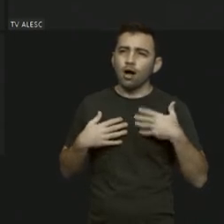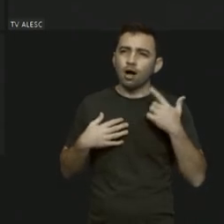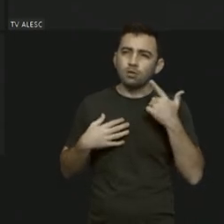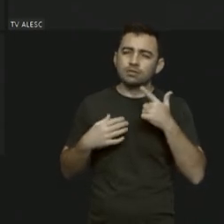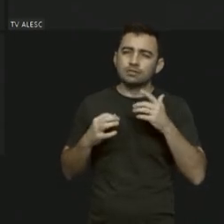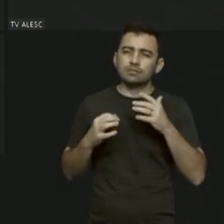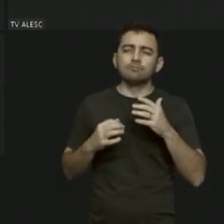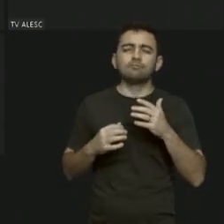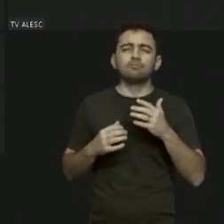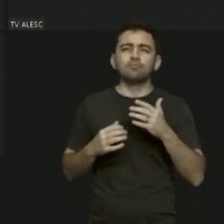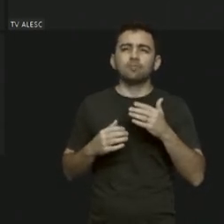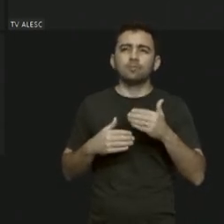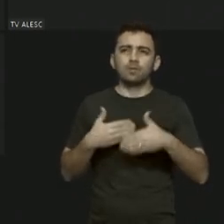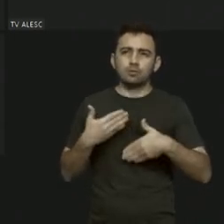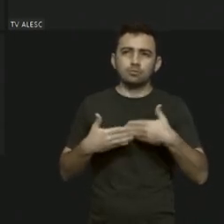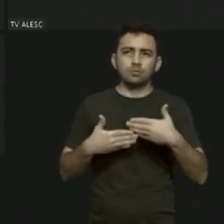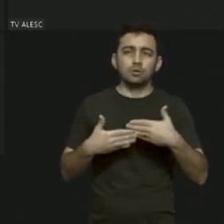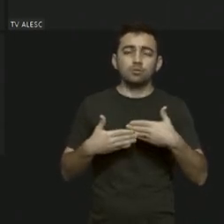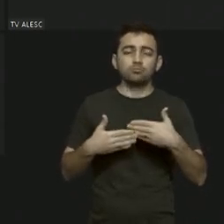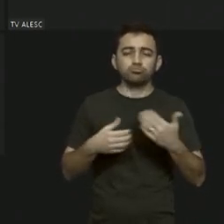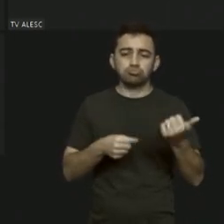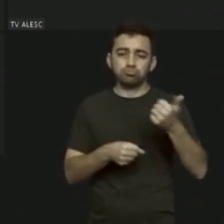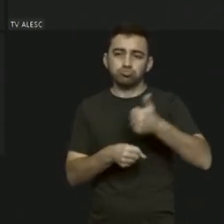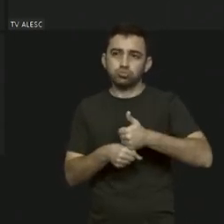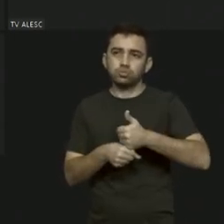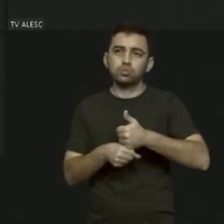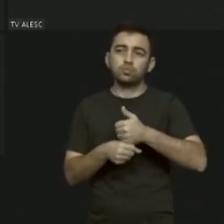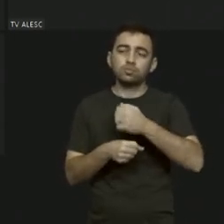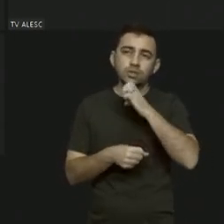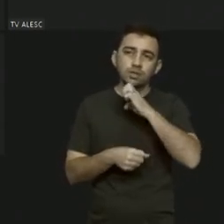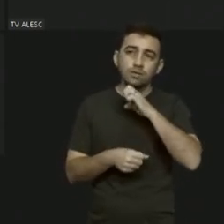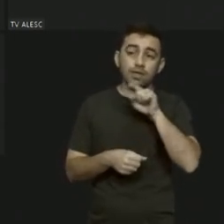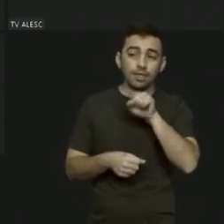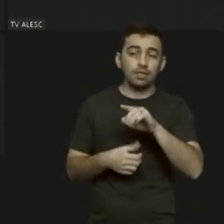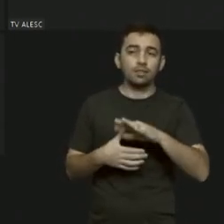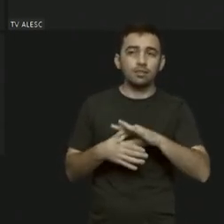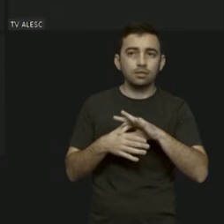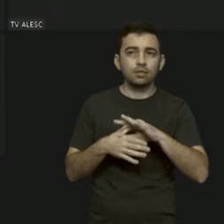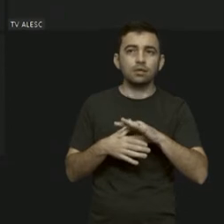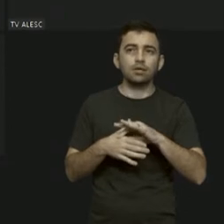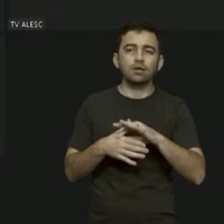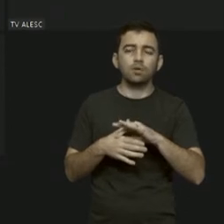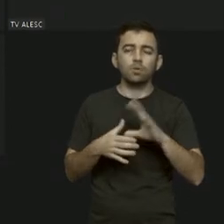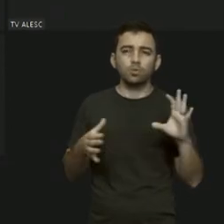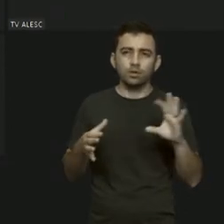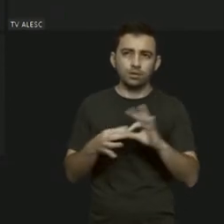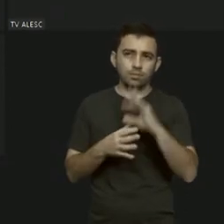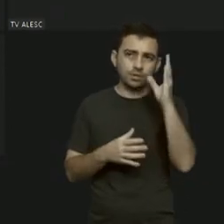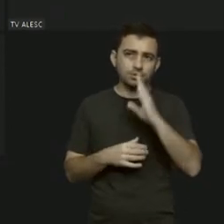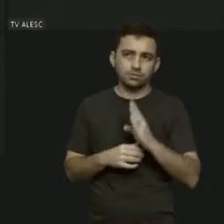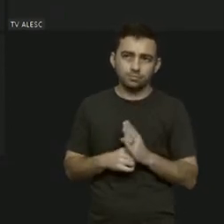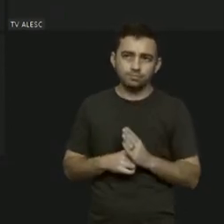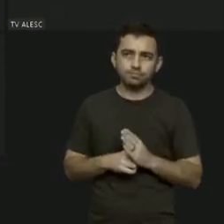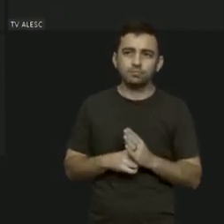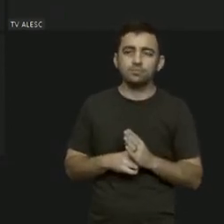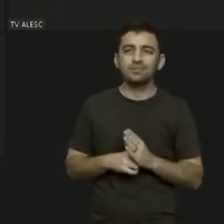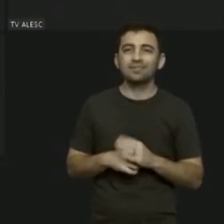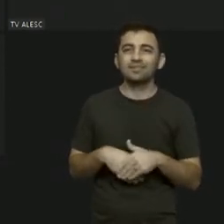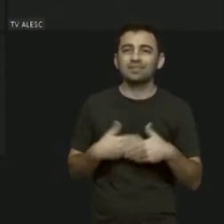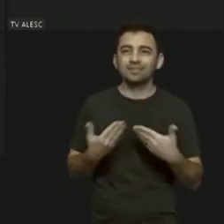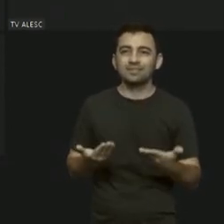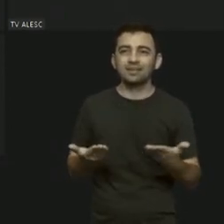do trabalho do deputado Felipe Estevam como líder do União Brasil. Quero dar as boas-vindas, parabéns e